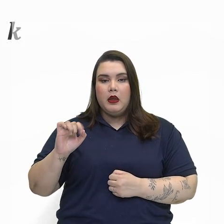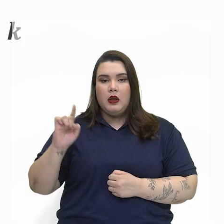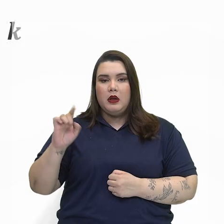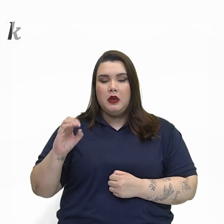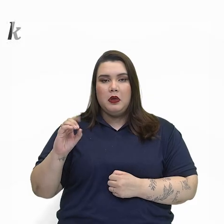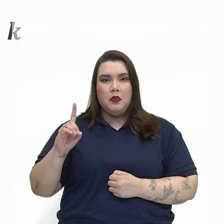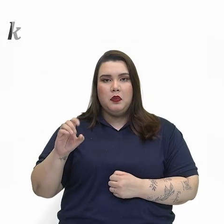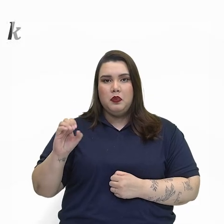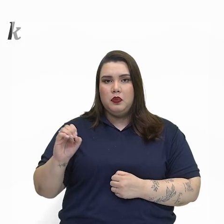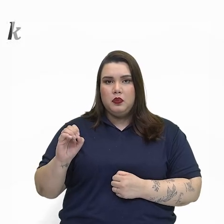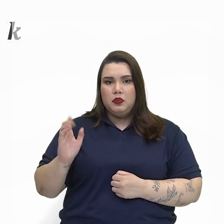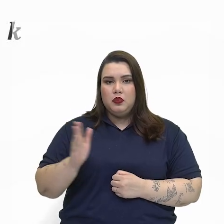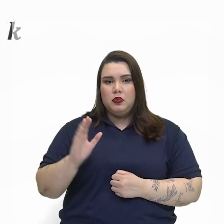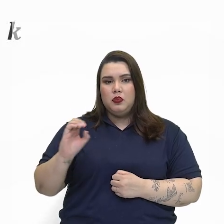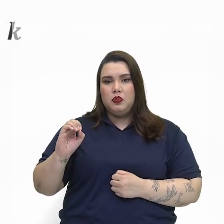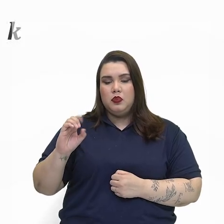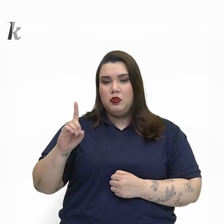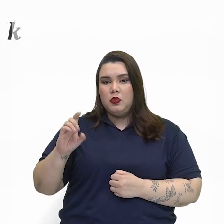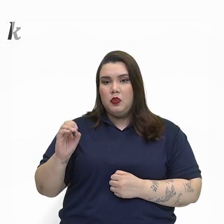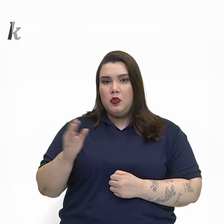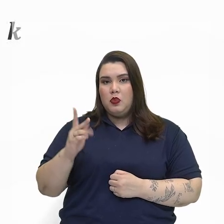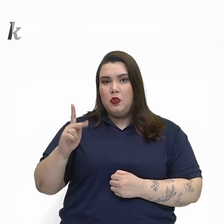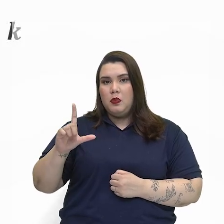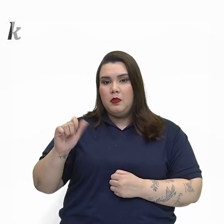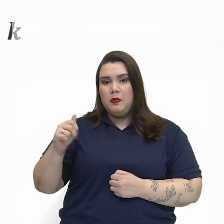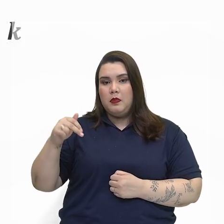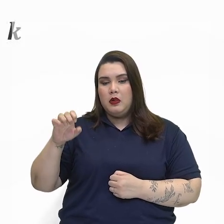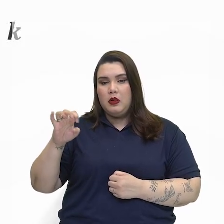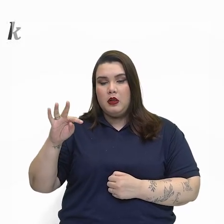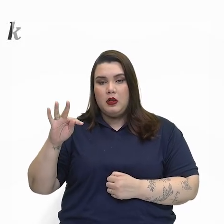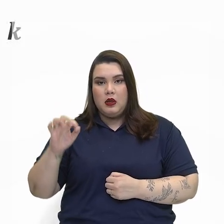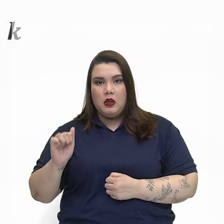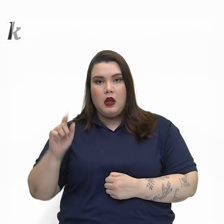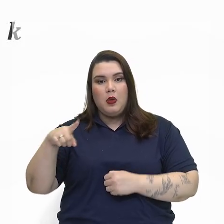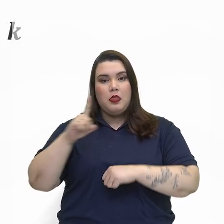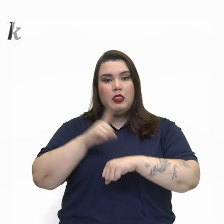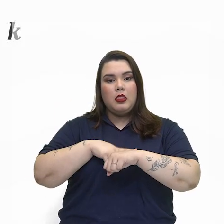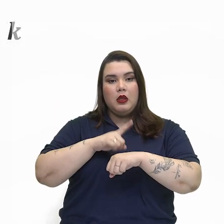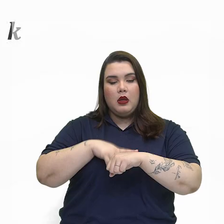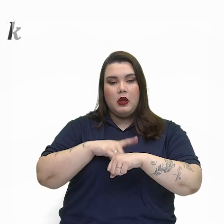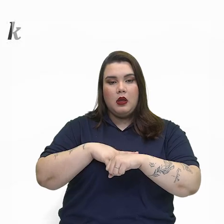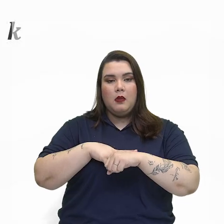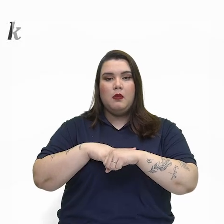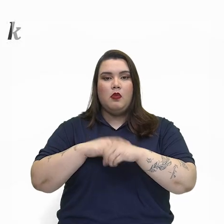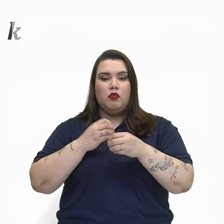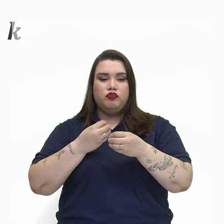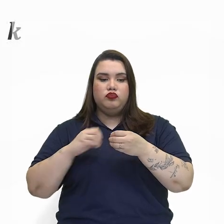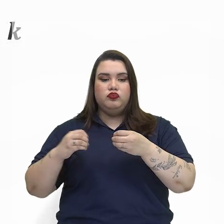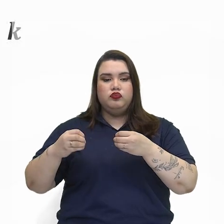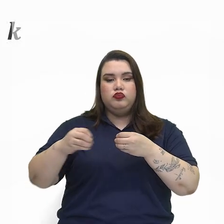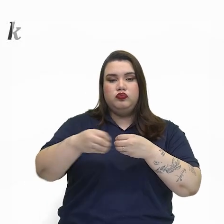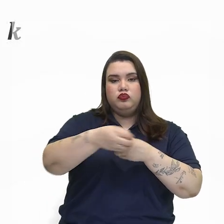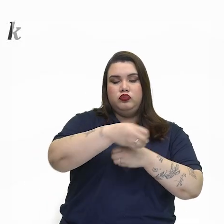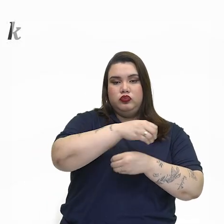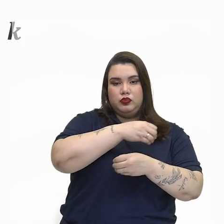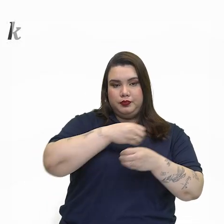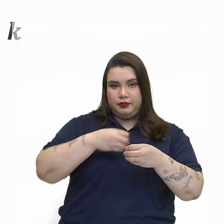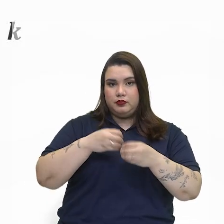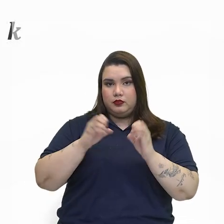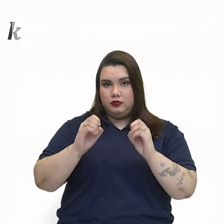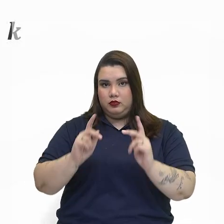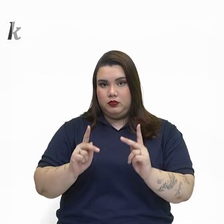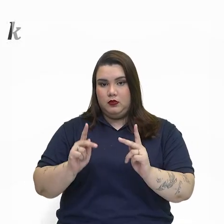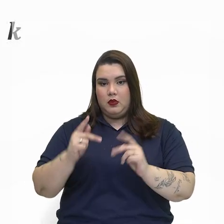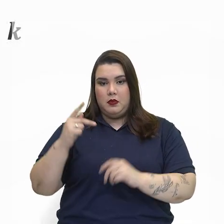que é o período do planeta? É o tempo que o planeta leva para dar uma volta ao redor do Sol. O que é o R? É o raio